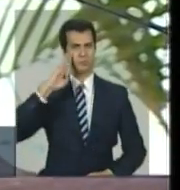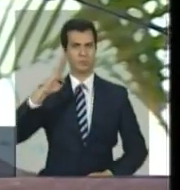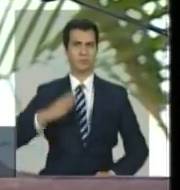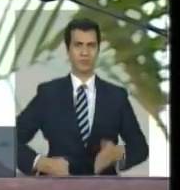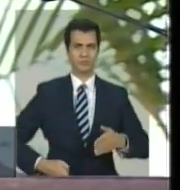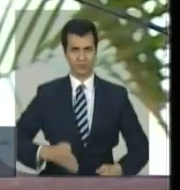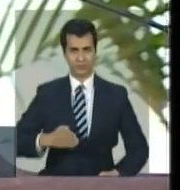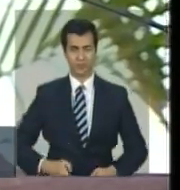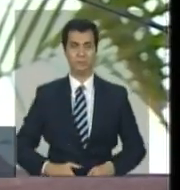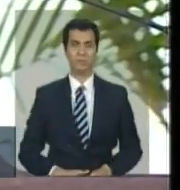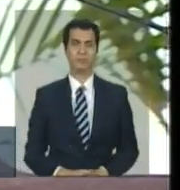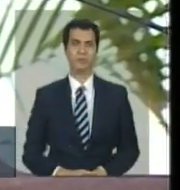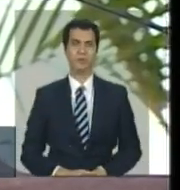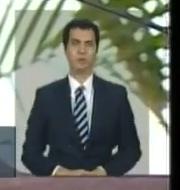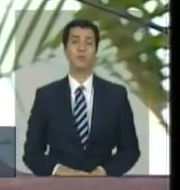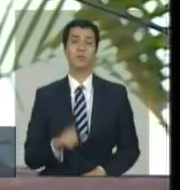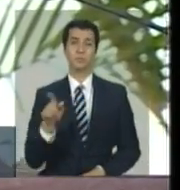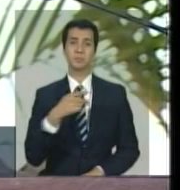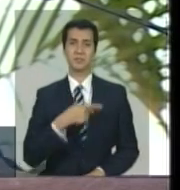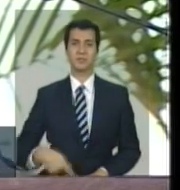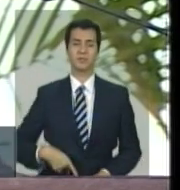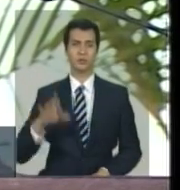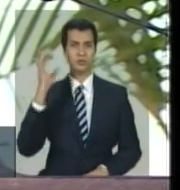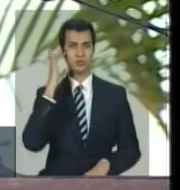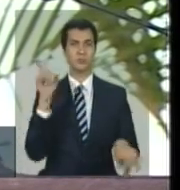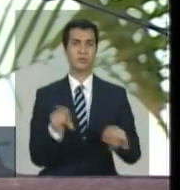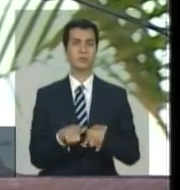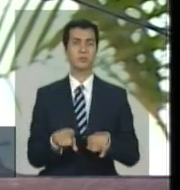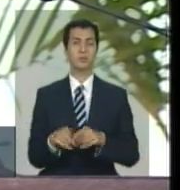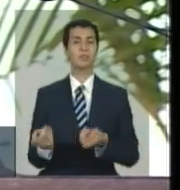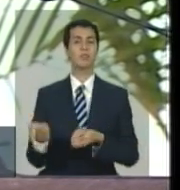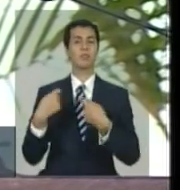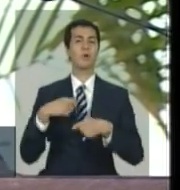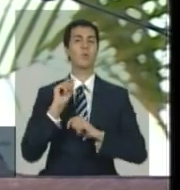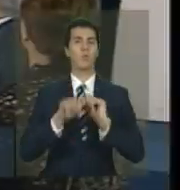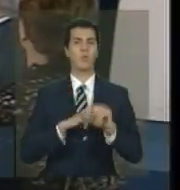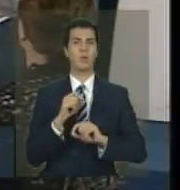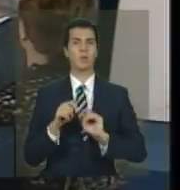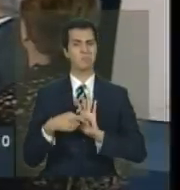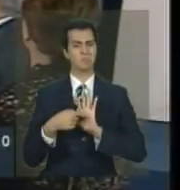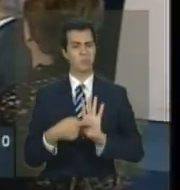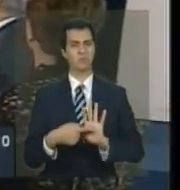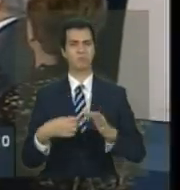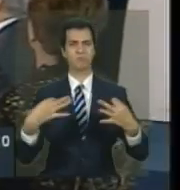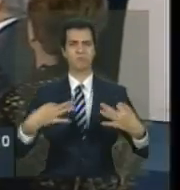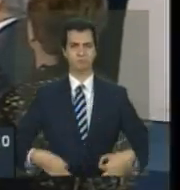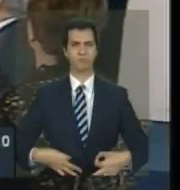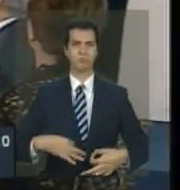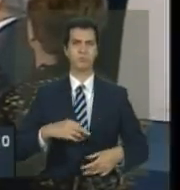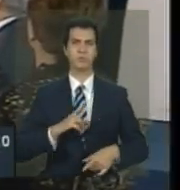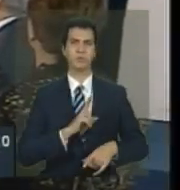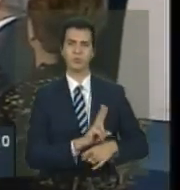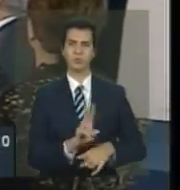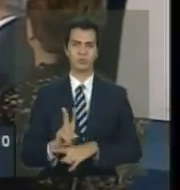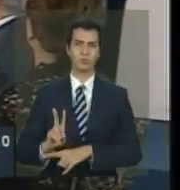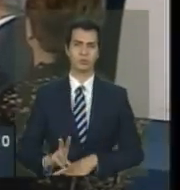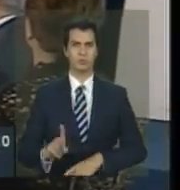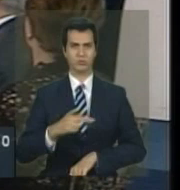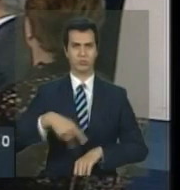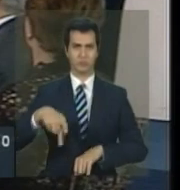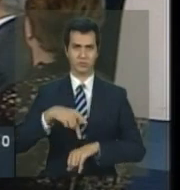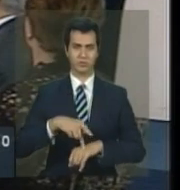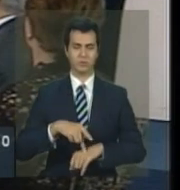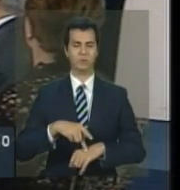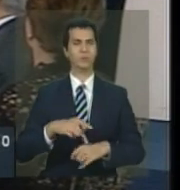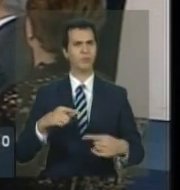Excelência, recebemos também o exemplo de comprometimento com a nação, um dos atributos singulares da